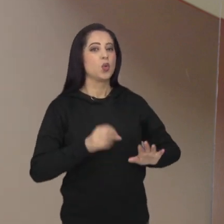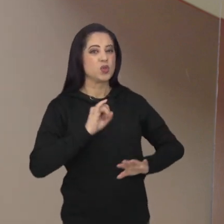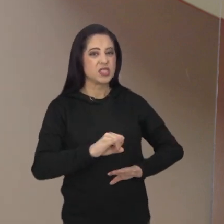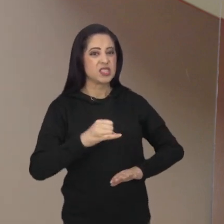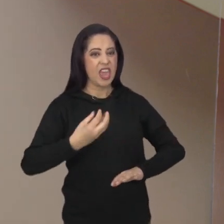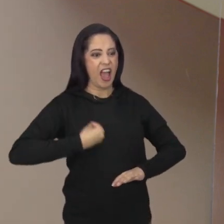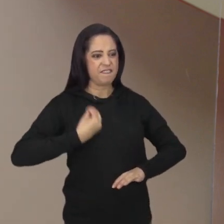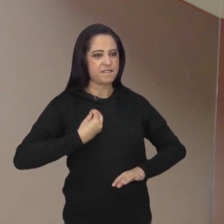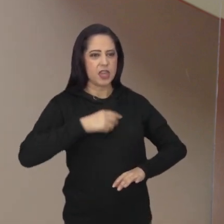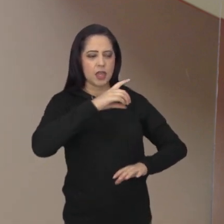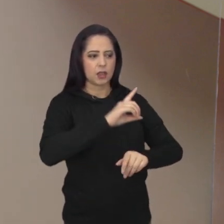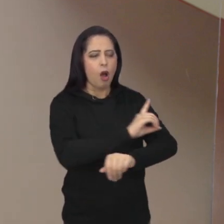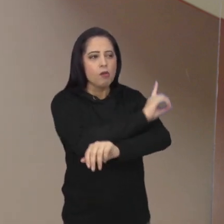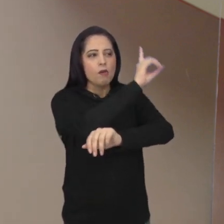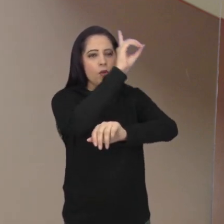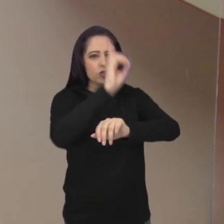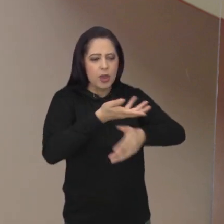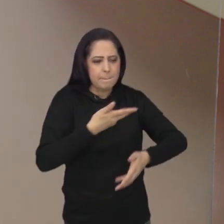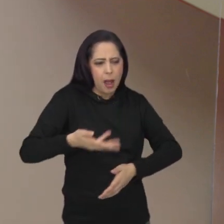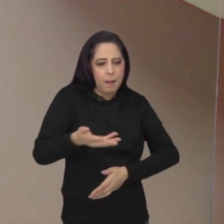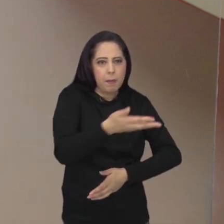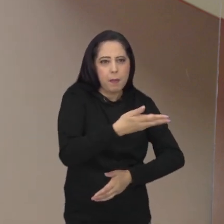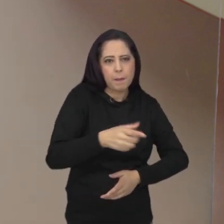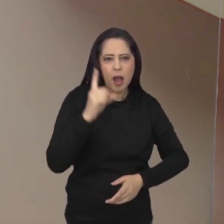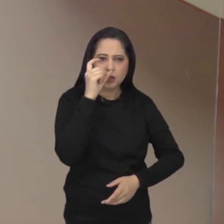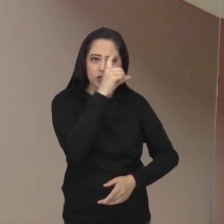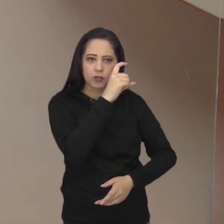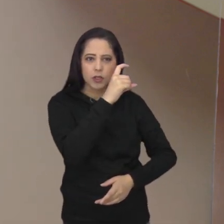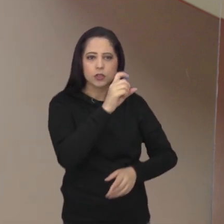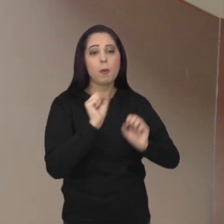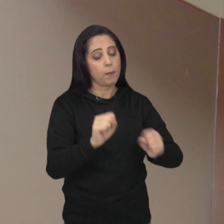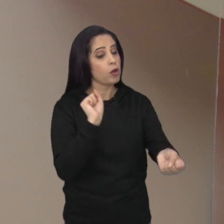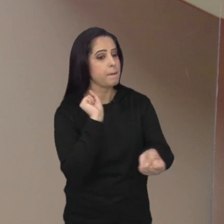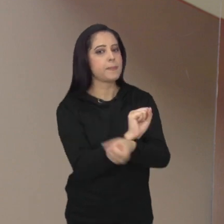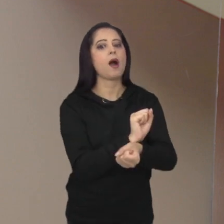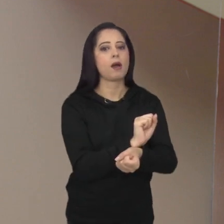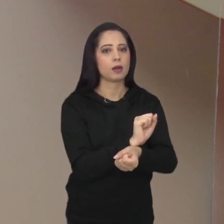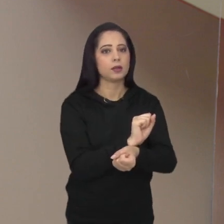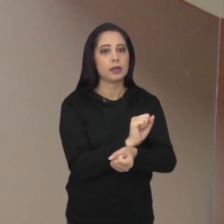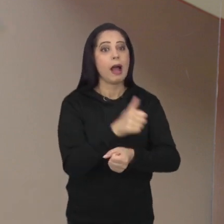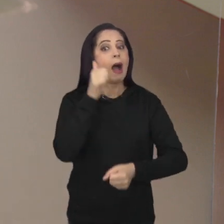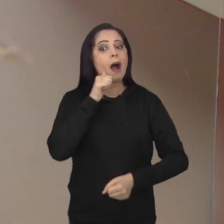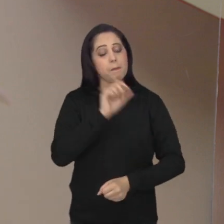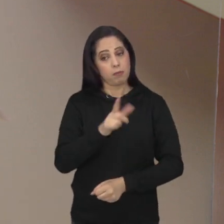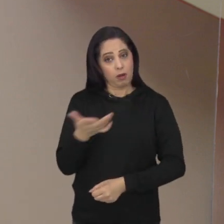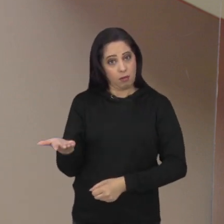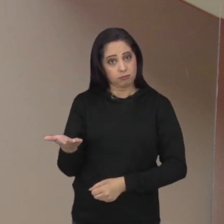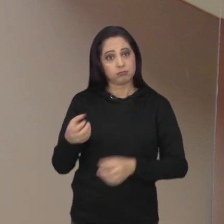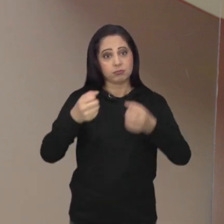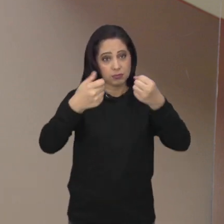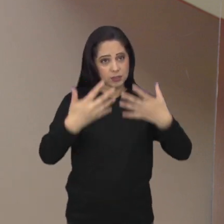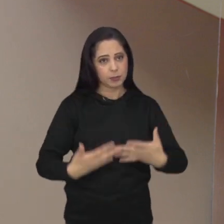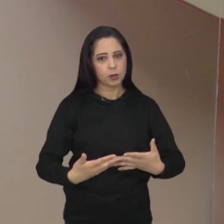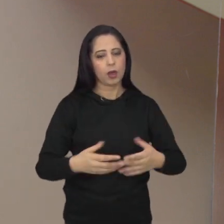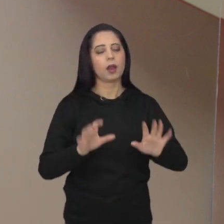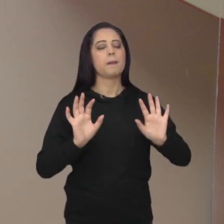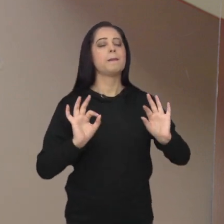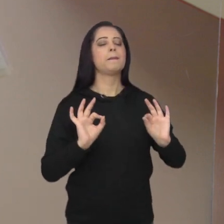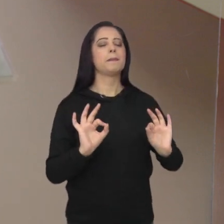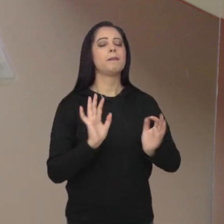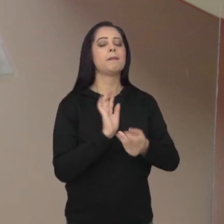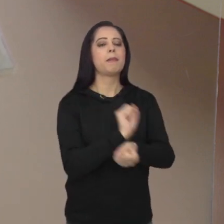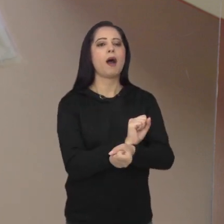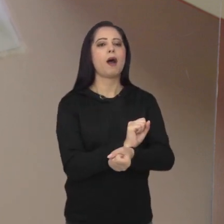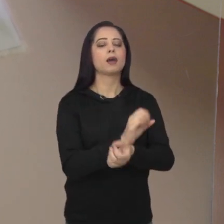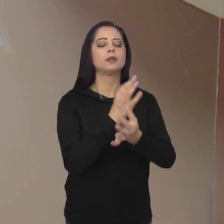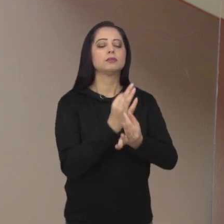melhor parar. A própria nossa personagem aqui da reportagem falou isso, né? Que quando ela está muito Exatamente, agitada, ela para, realiza ali